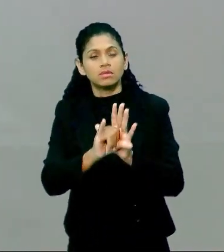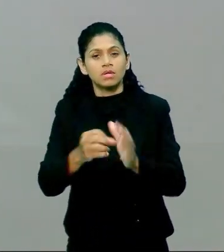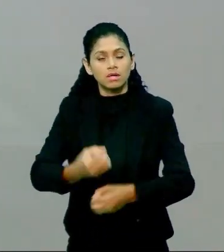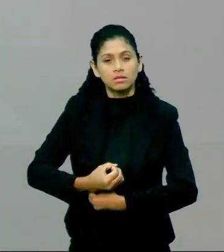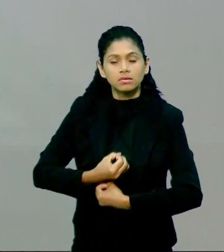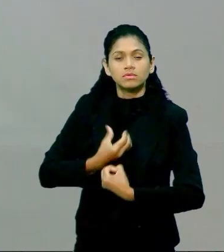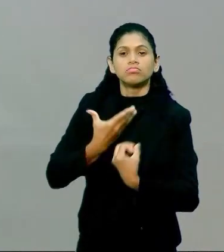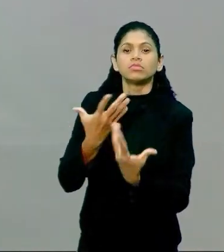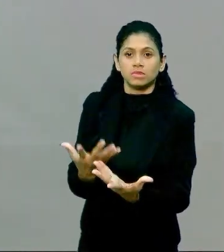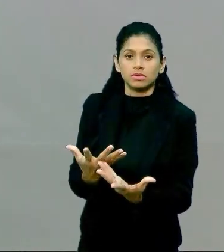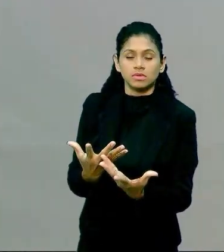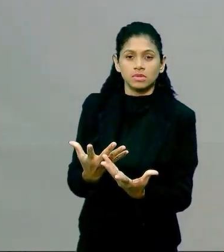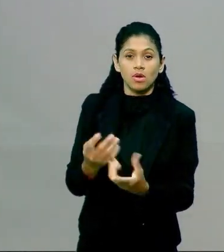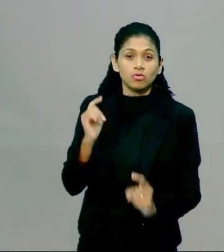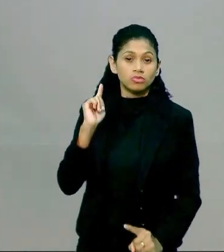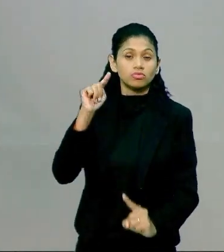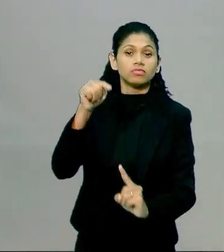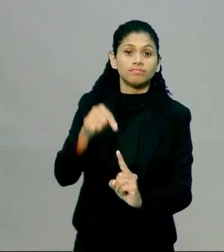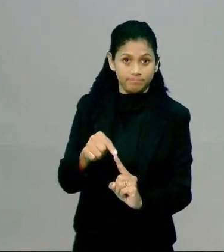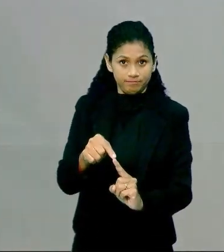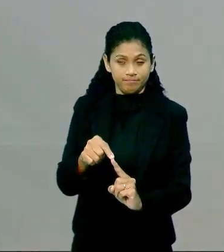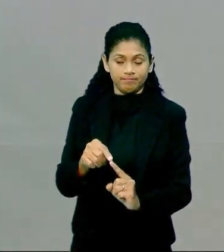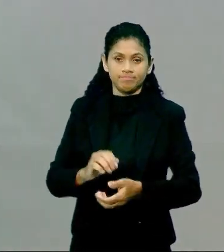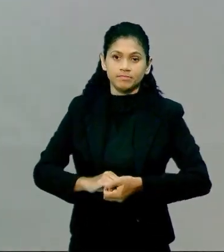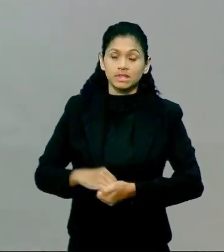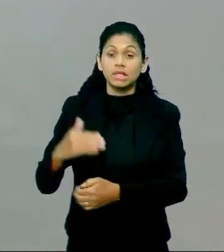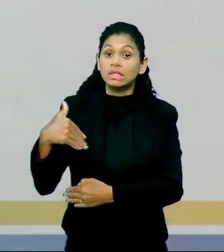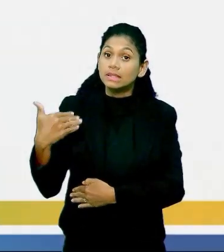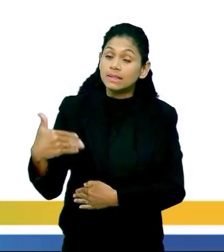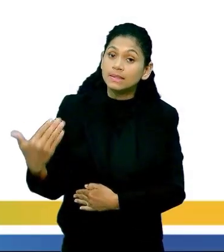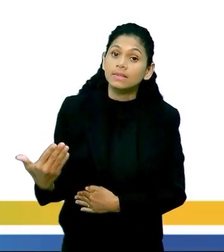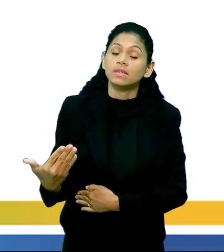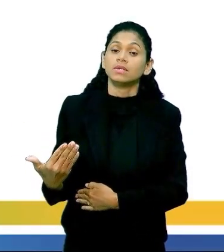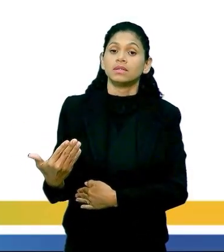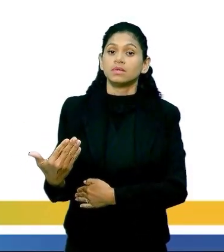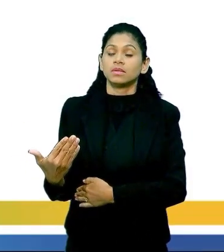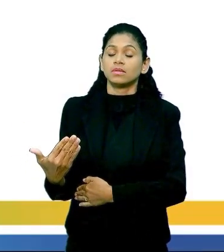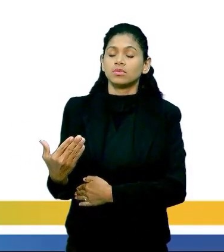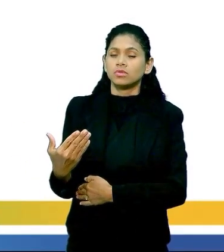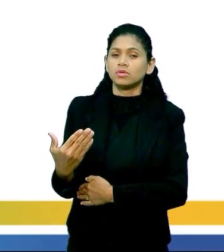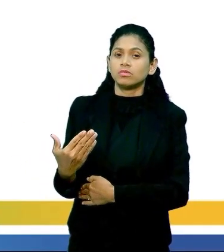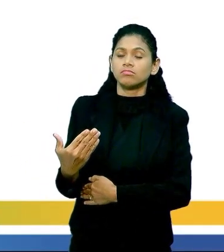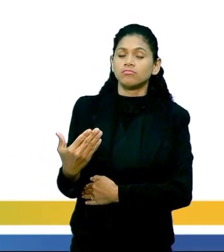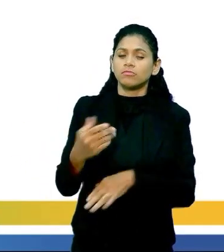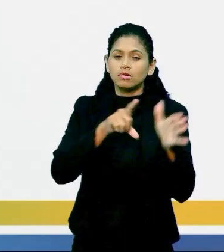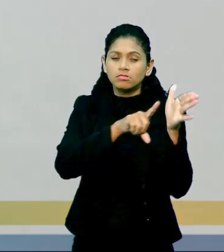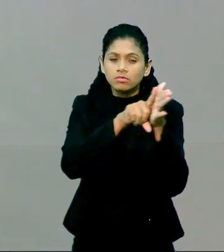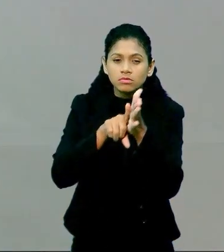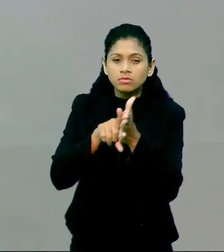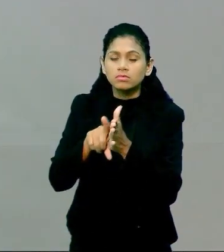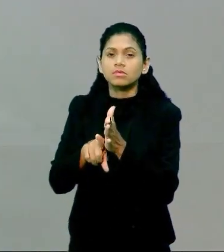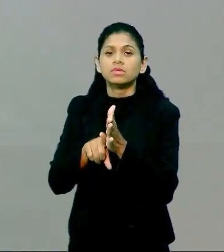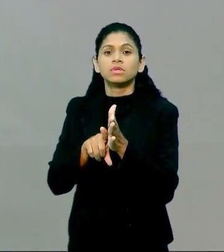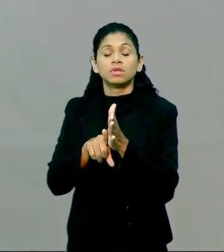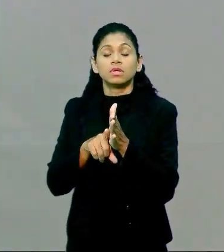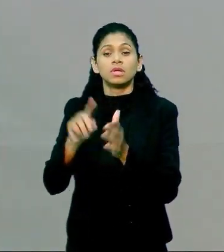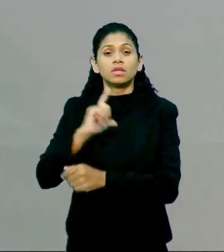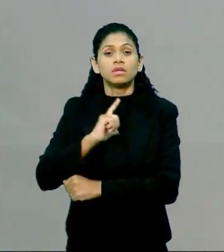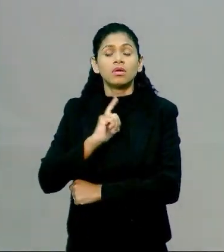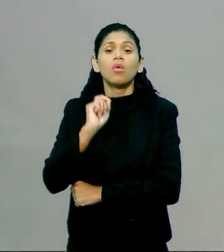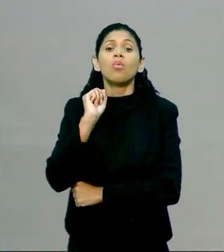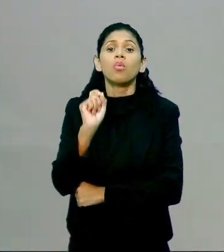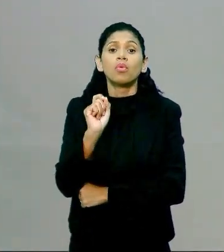de intenção. Além disso, quando a gente analisa aqui, ó, cadência, intensidade, a gente tem o quê?